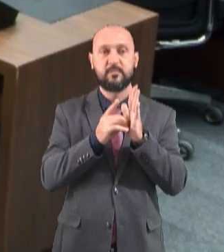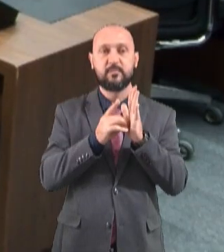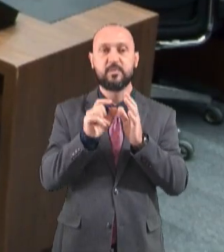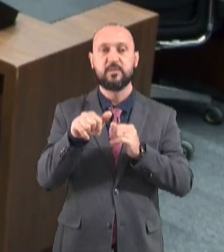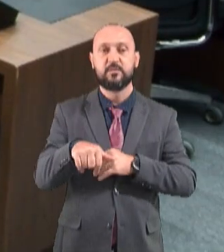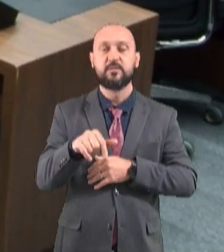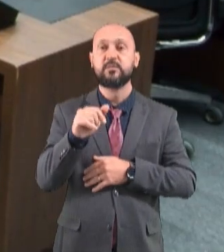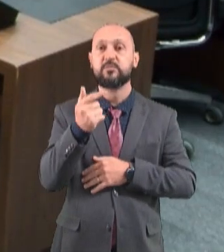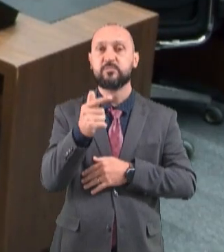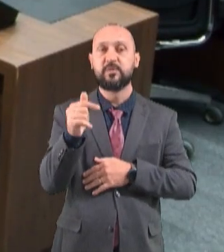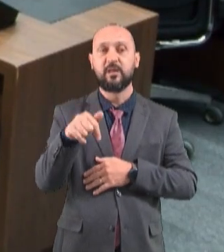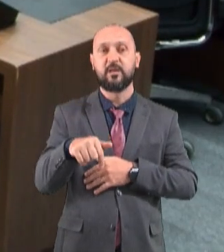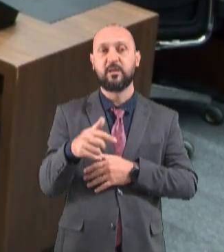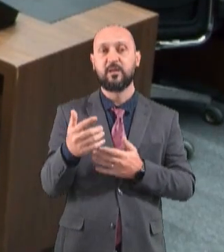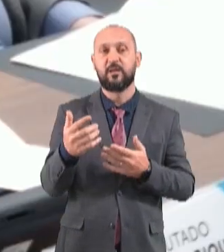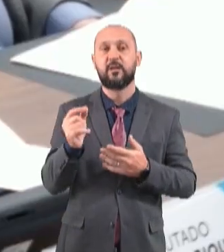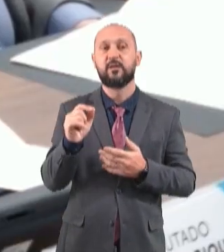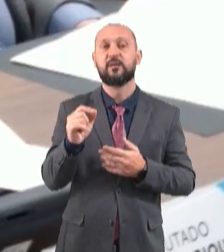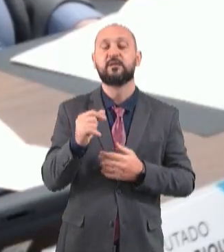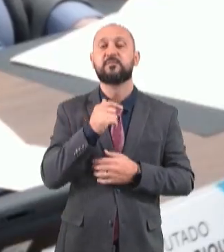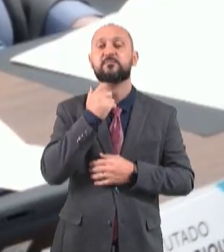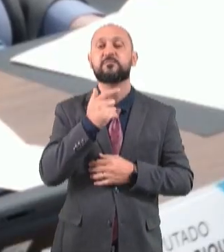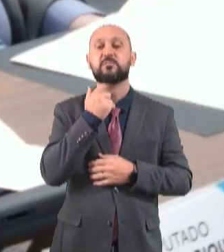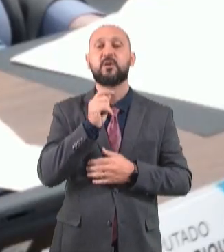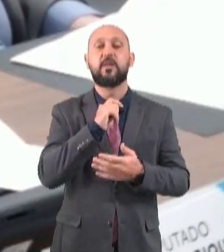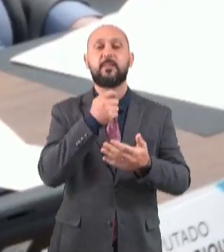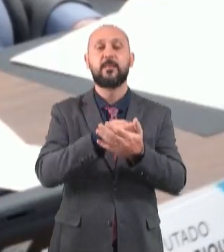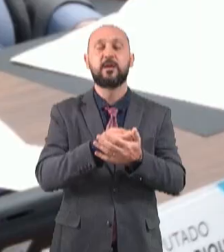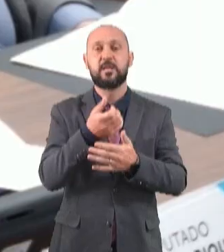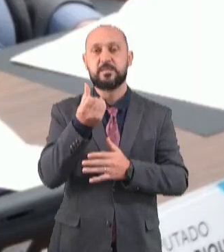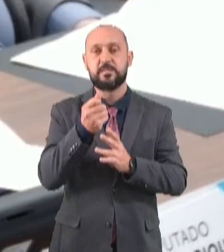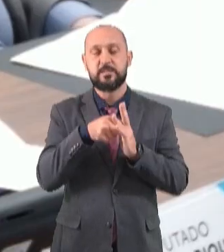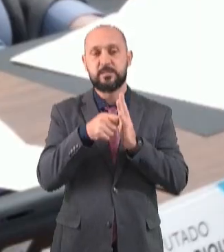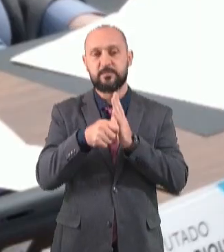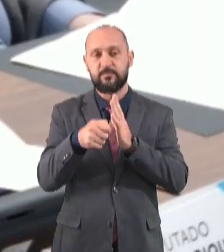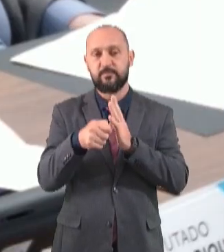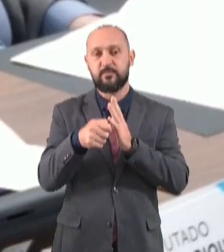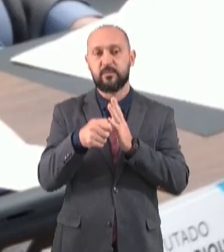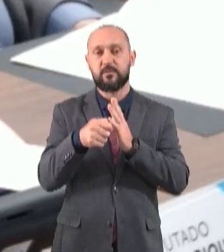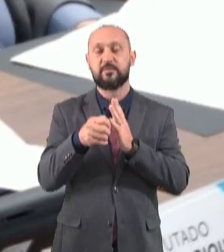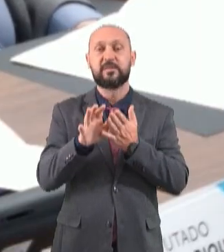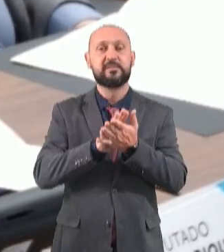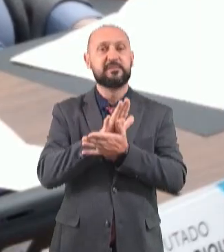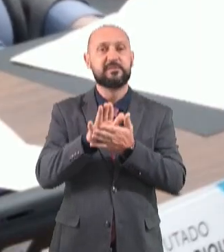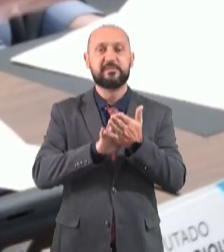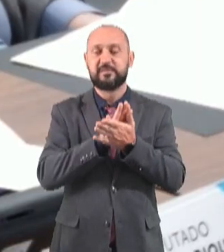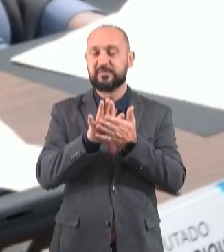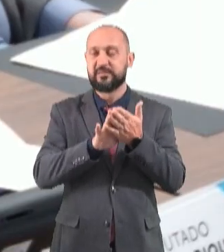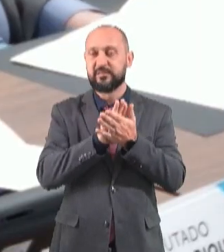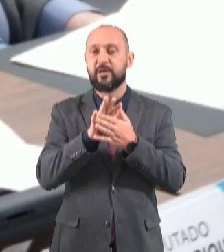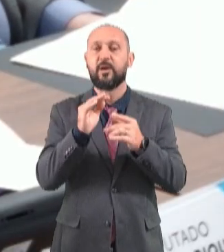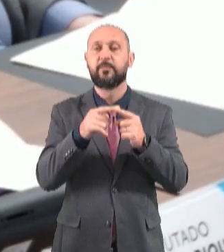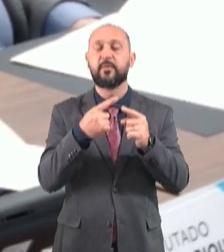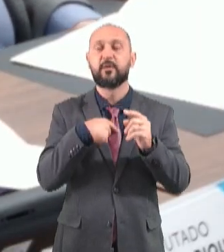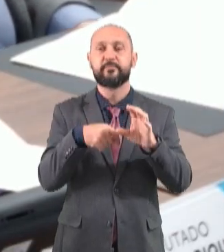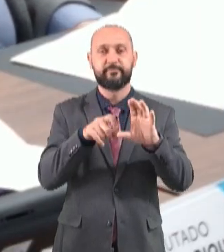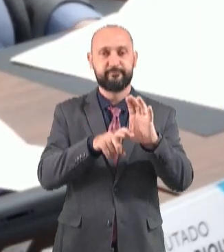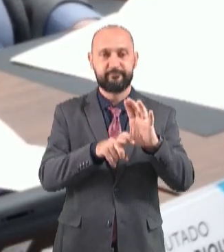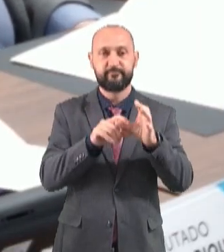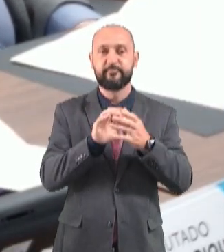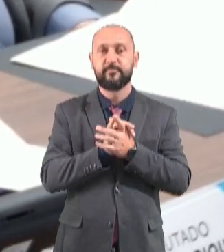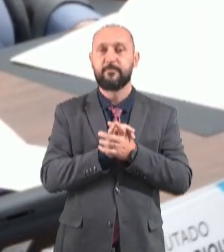passar nessa casa. E aí quem não consegue pagar em 6 meses não acessa nenhum programa, nenhum benefício, porque é um devedor quanto